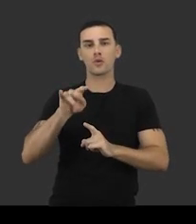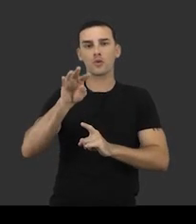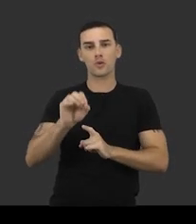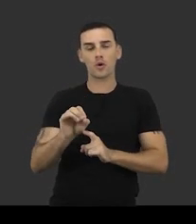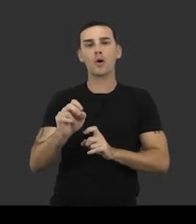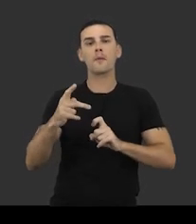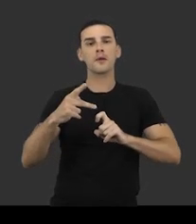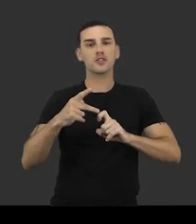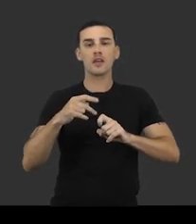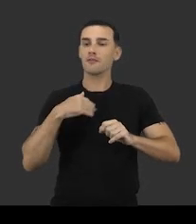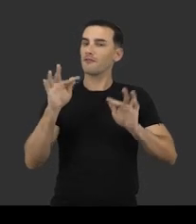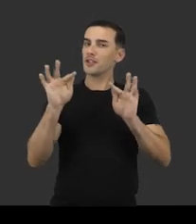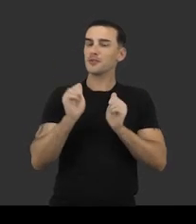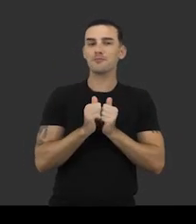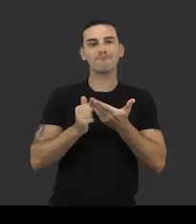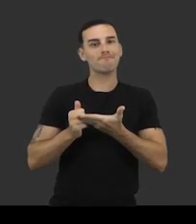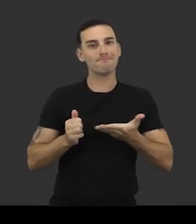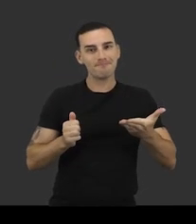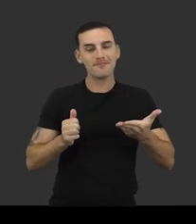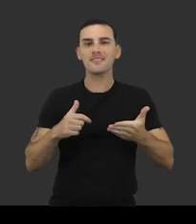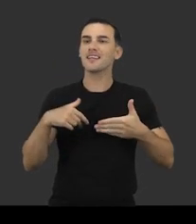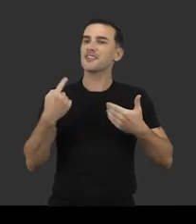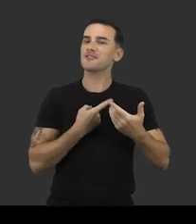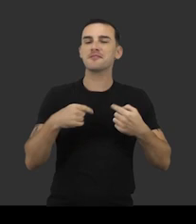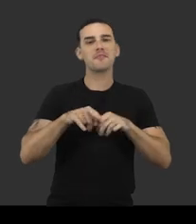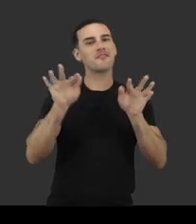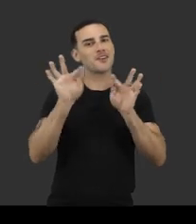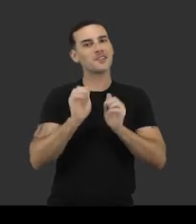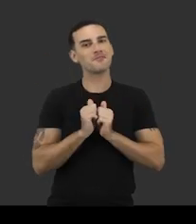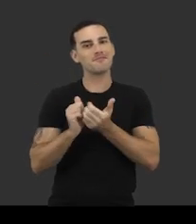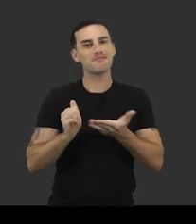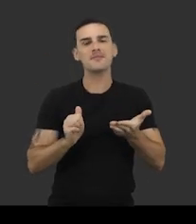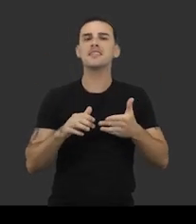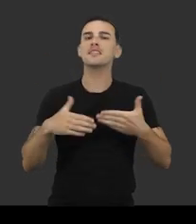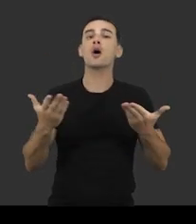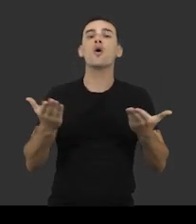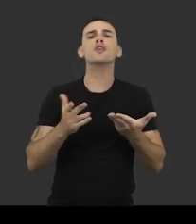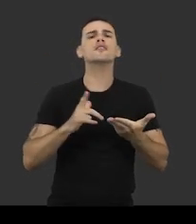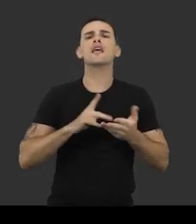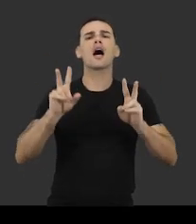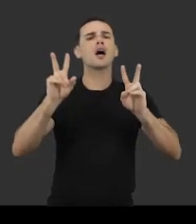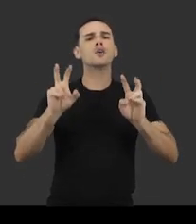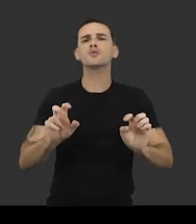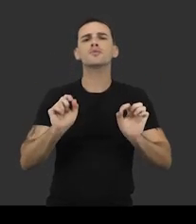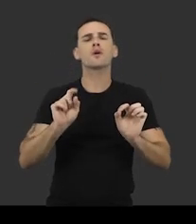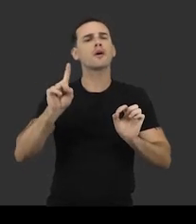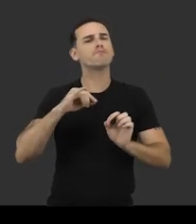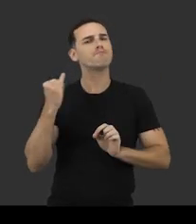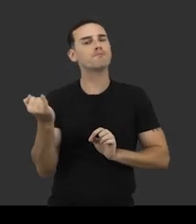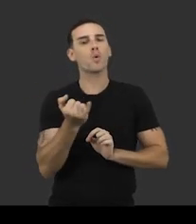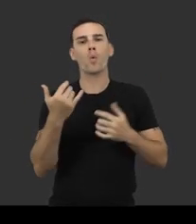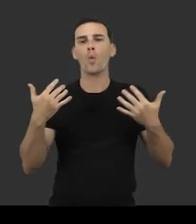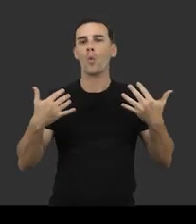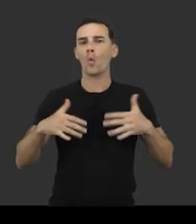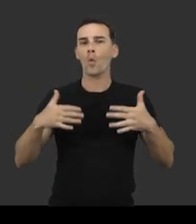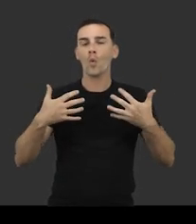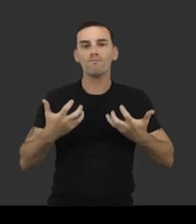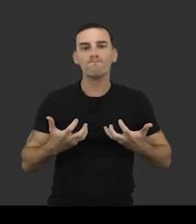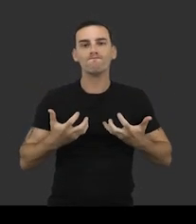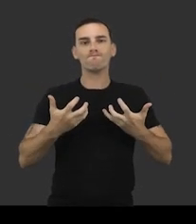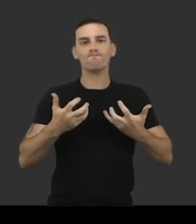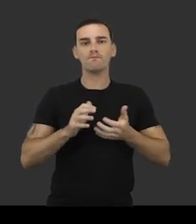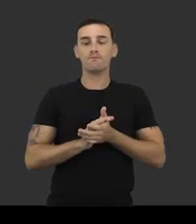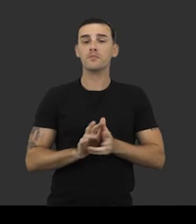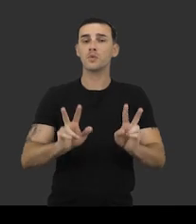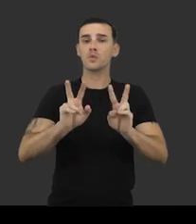estou muito feliz em estar aqui, Elisa. Poxa, a gente também fica super feliz. Hoje a gente vai trazer um assunto muito importante, muito impactante. A gente vai